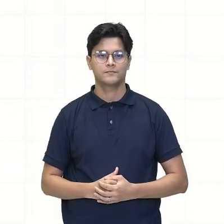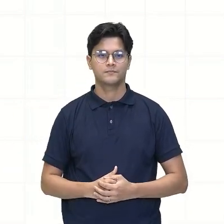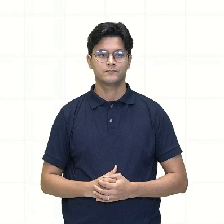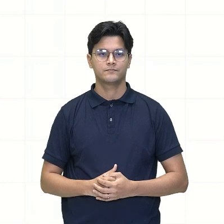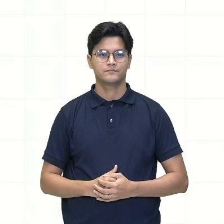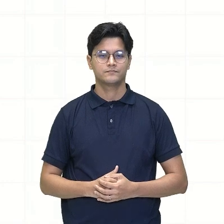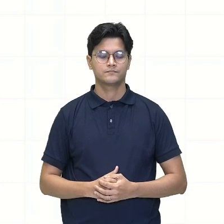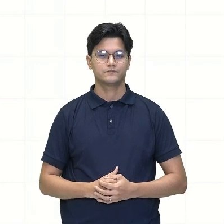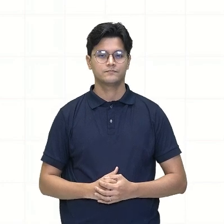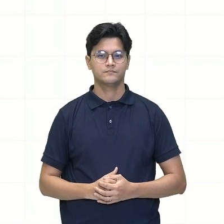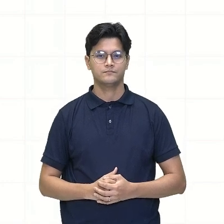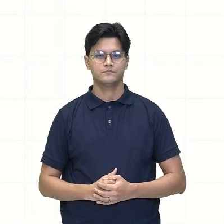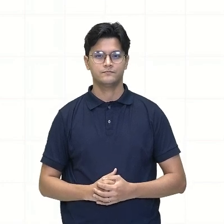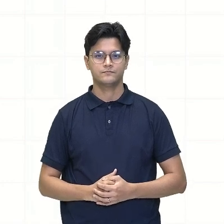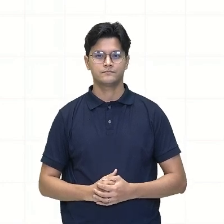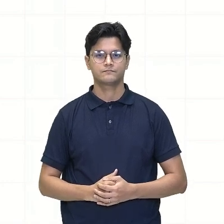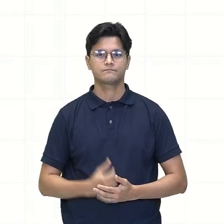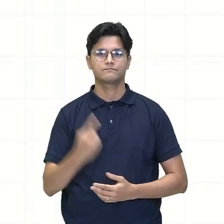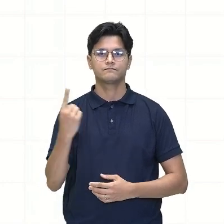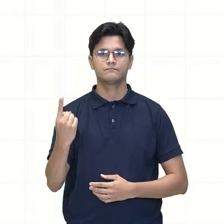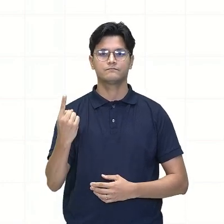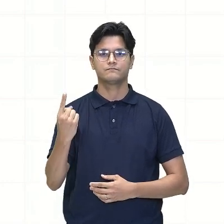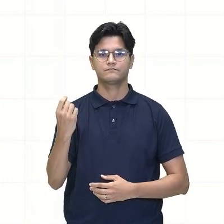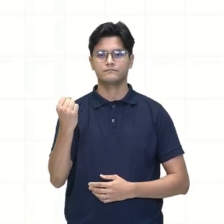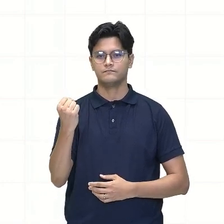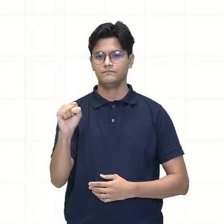o resultado desse cálculo,